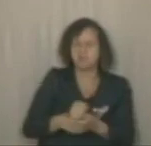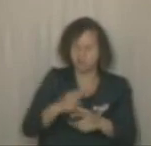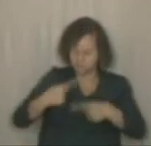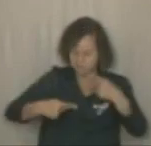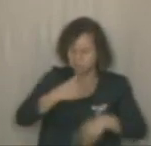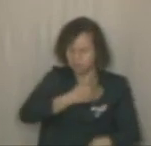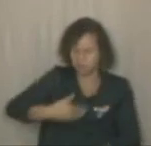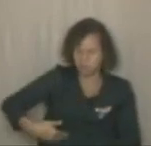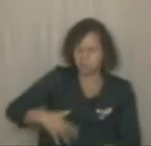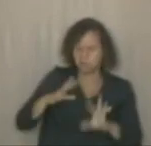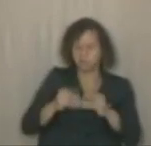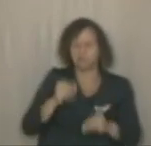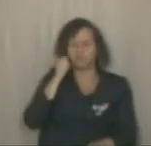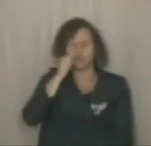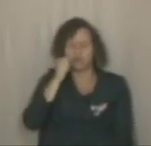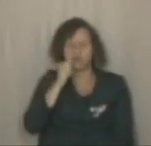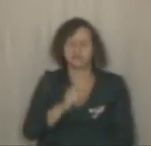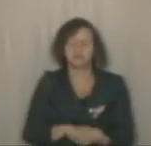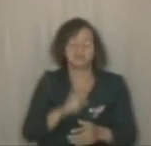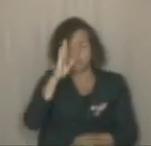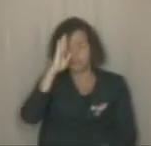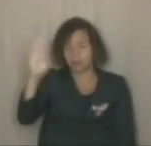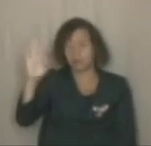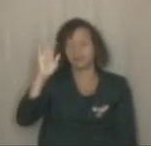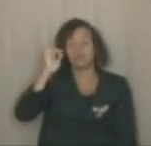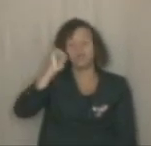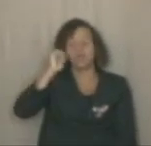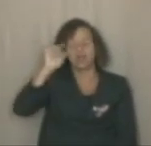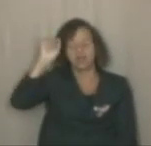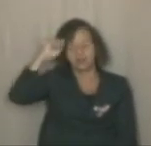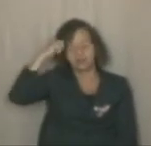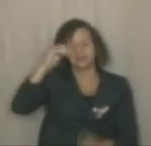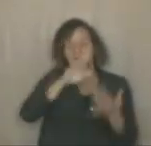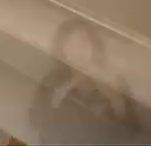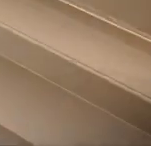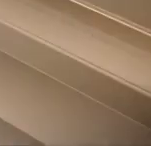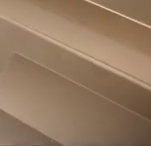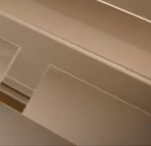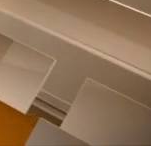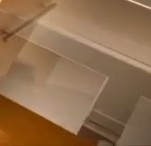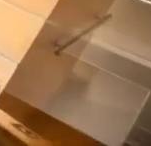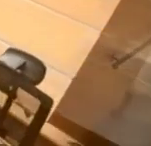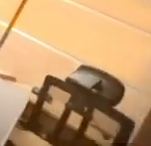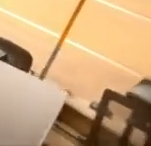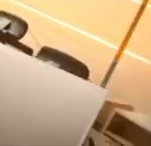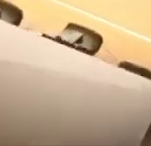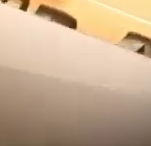política pública para as mulheres, principalmente as mulheres negras e de periferia.